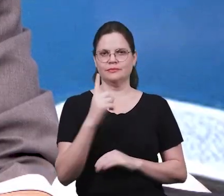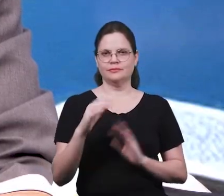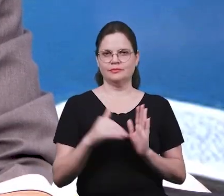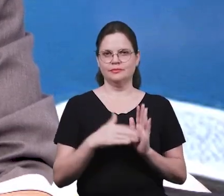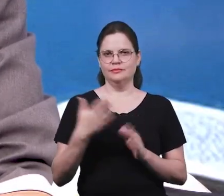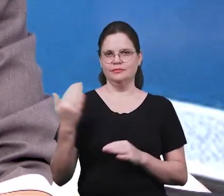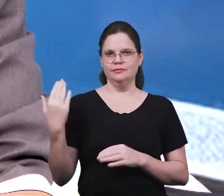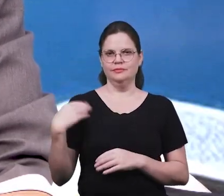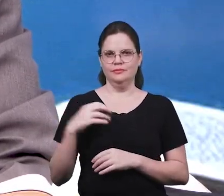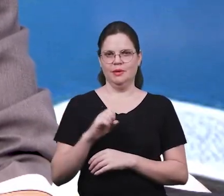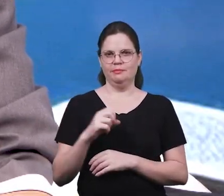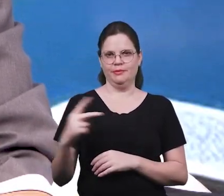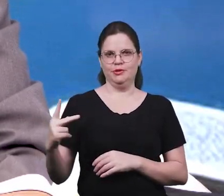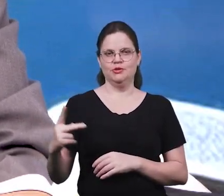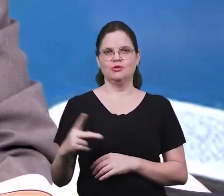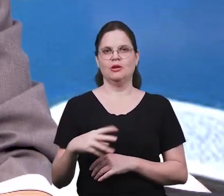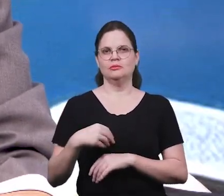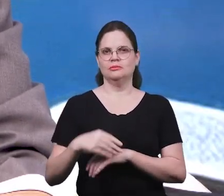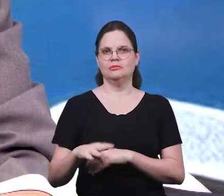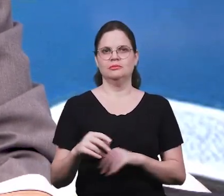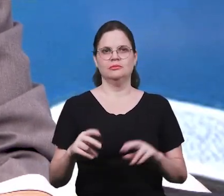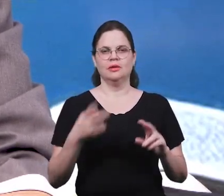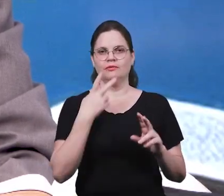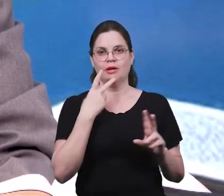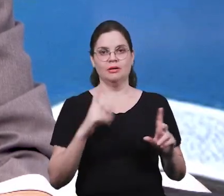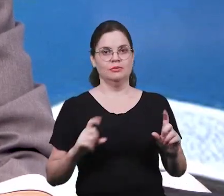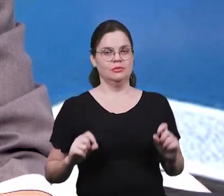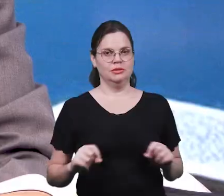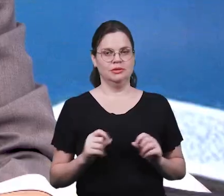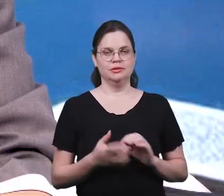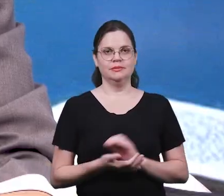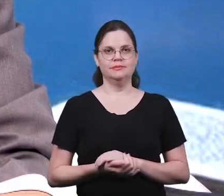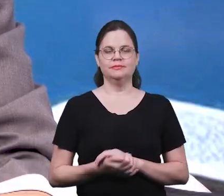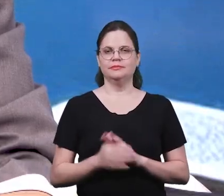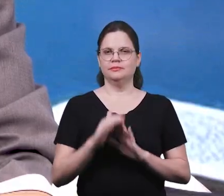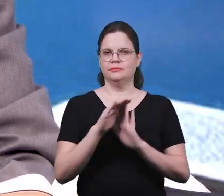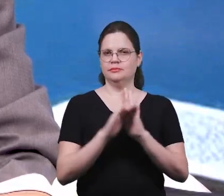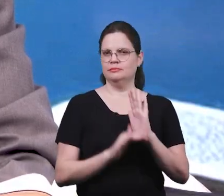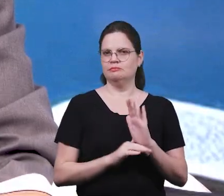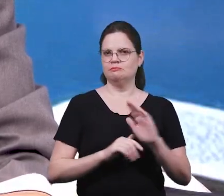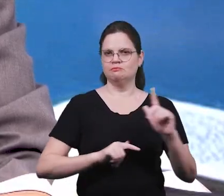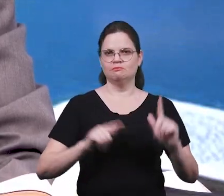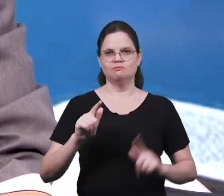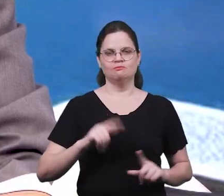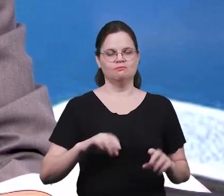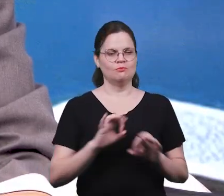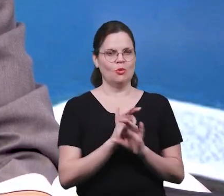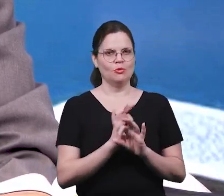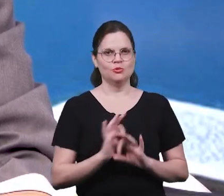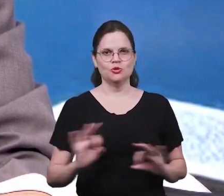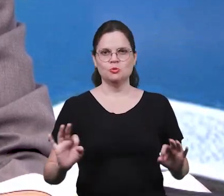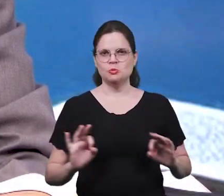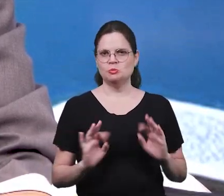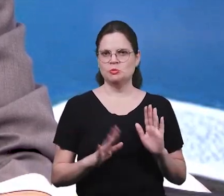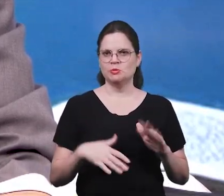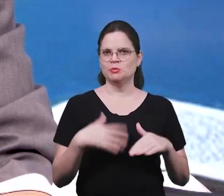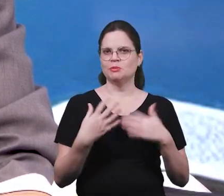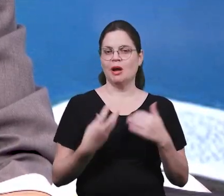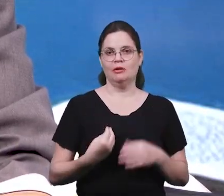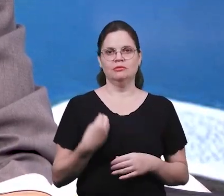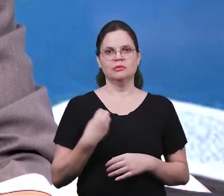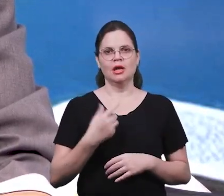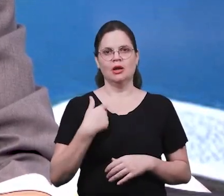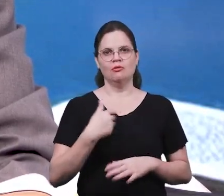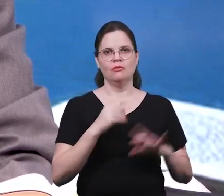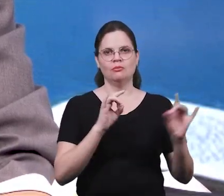que nós fizemos da programação, que ela diz o seguinte: programa muito edificante. Já vou mandar,